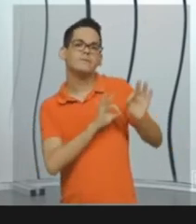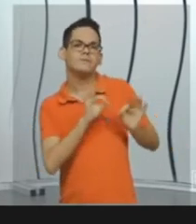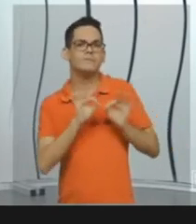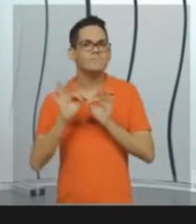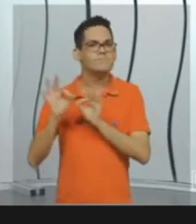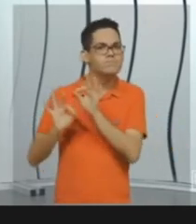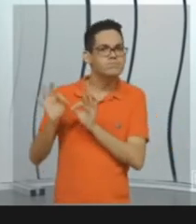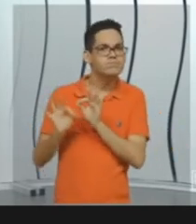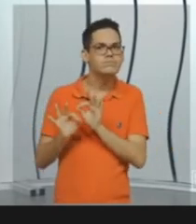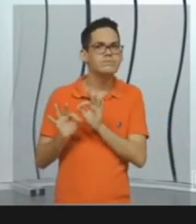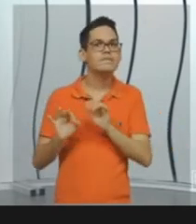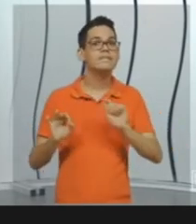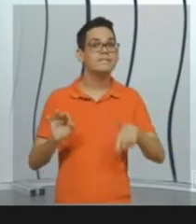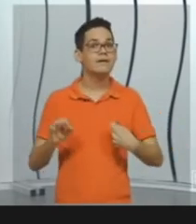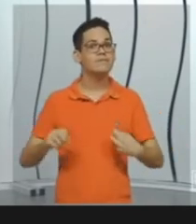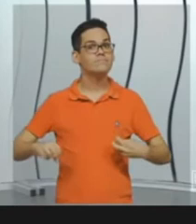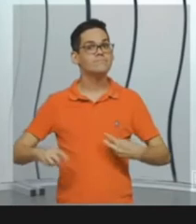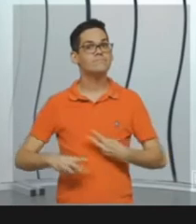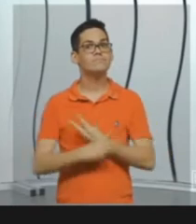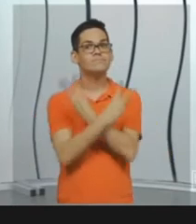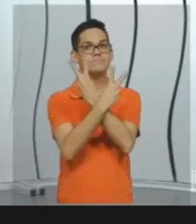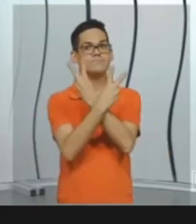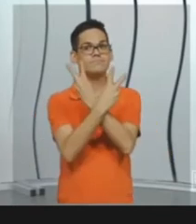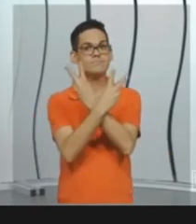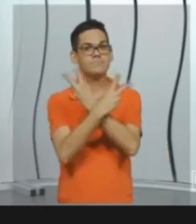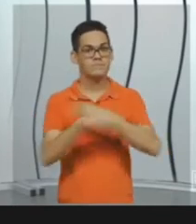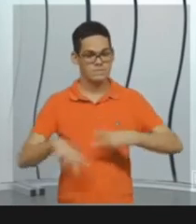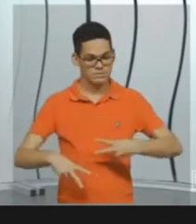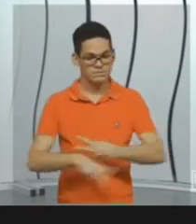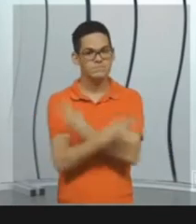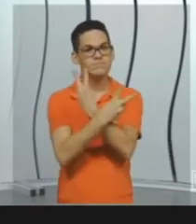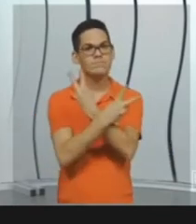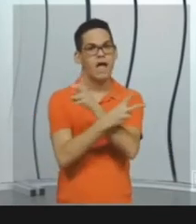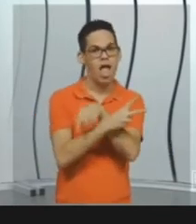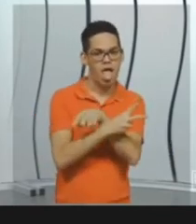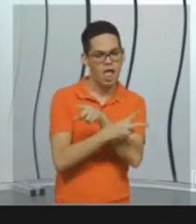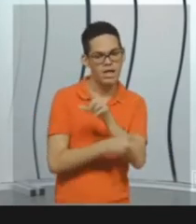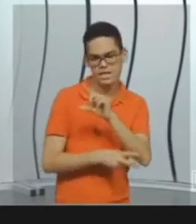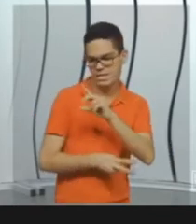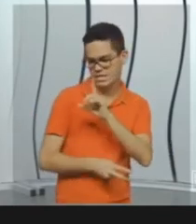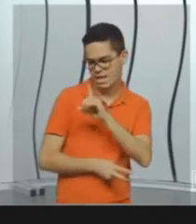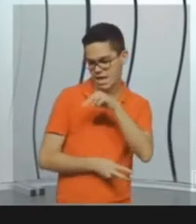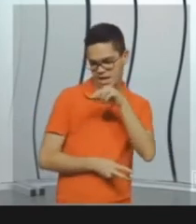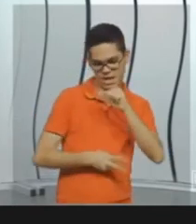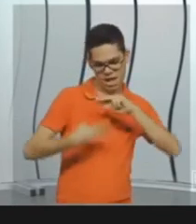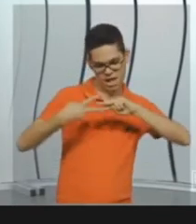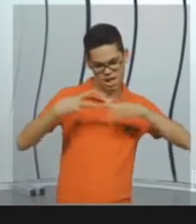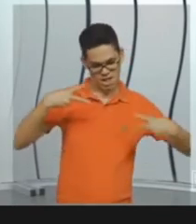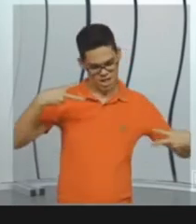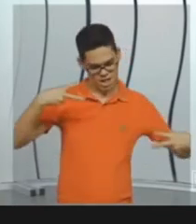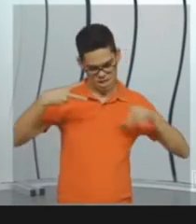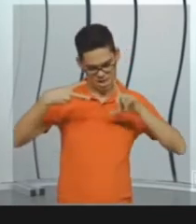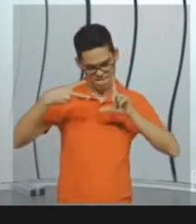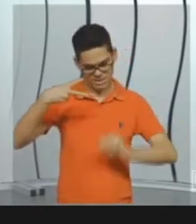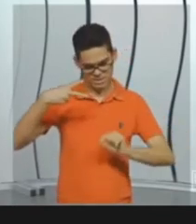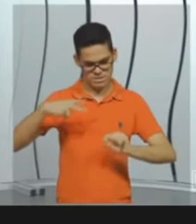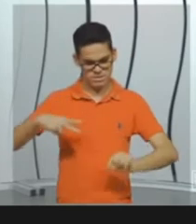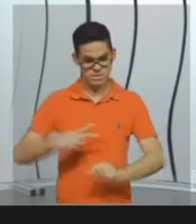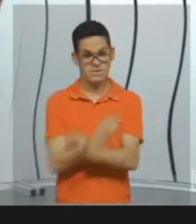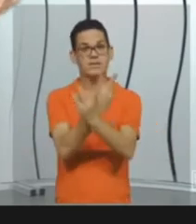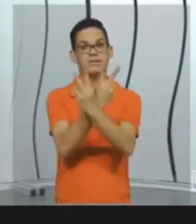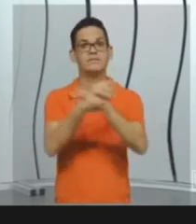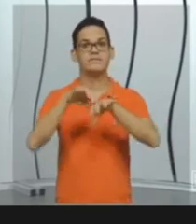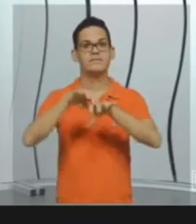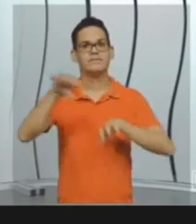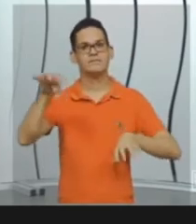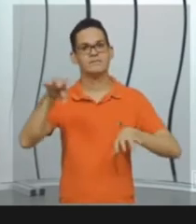nós chamamos de cromossomos. Então, os cromossomos são essas partes do DNA que eles vão ser chamados de cromossomos na hora da